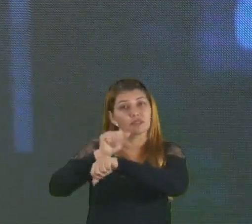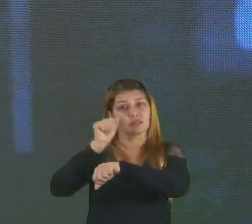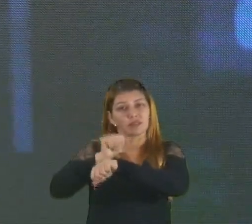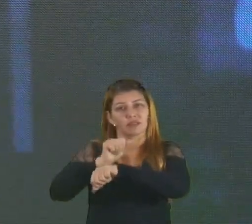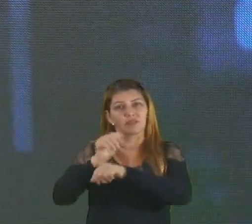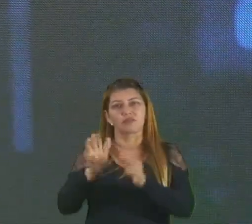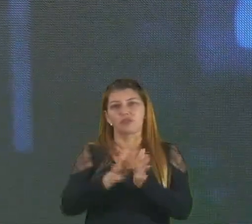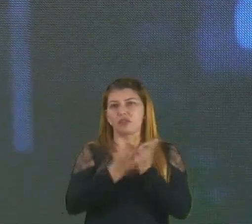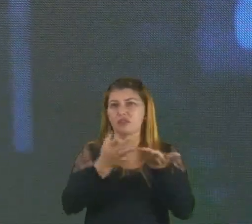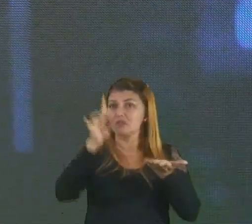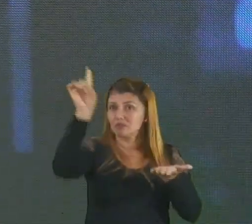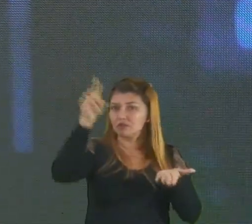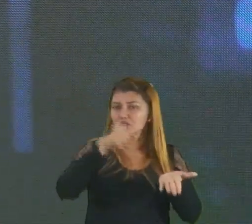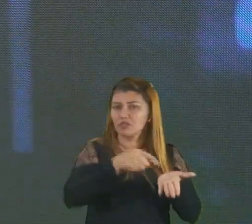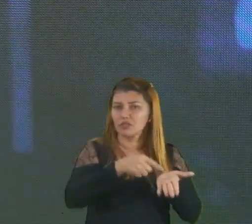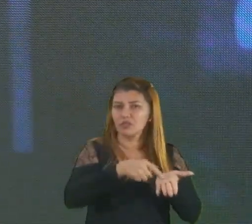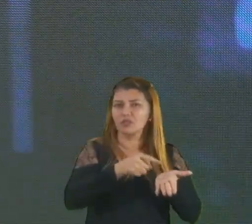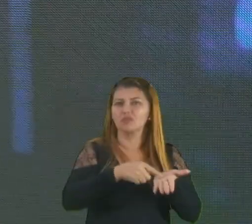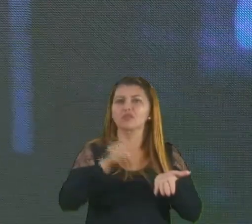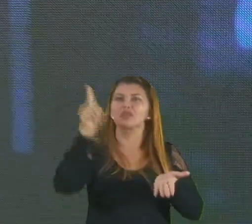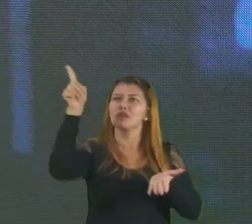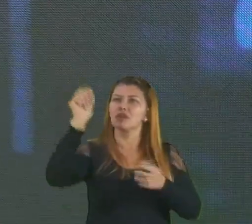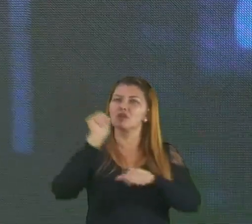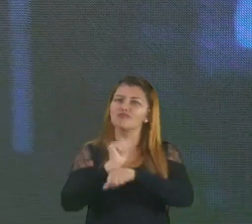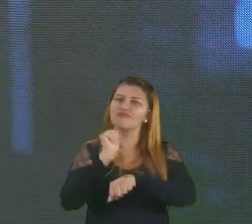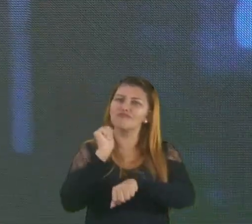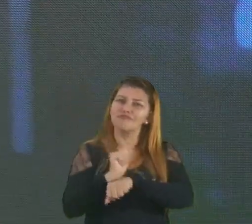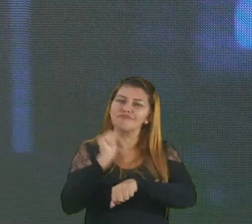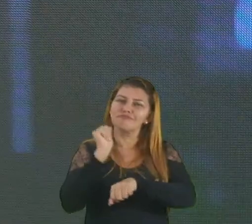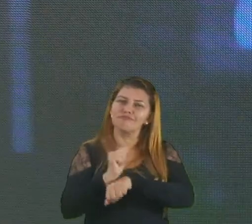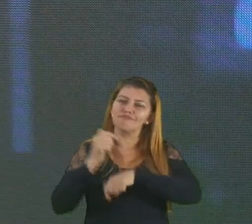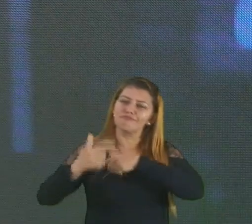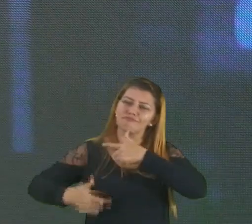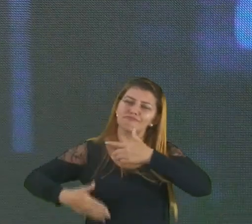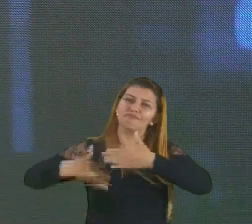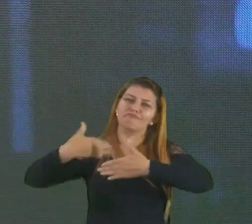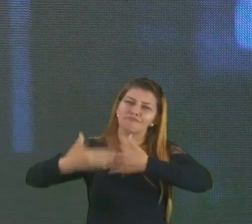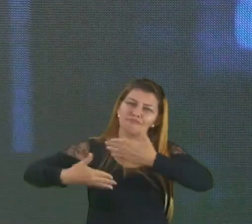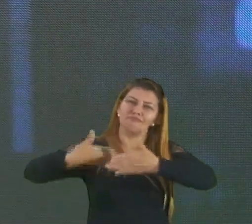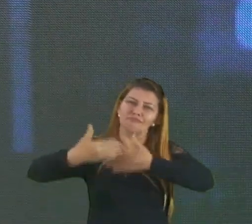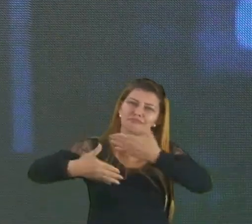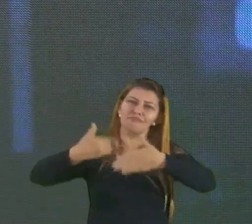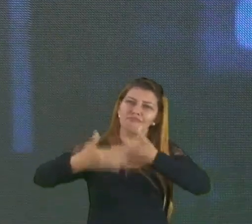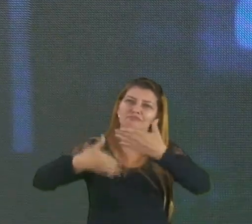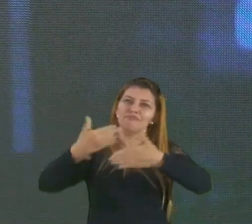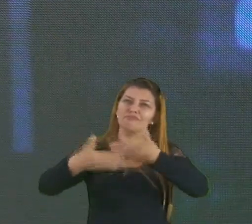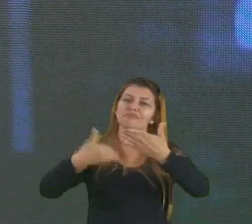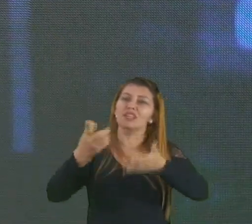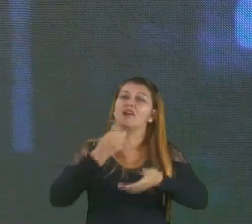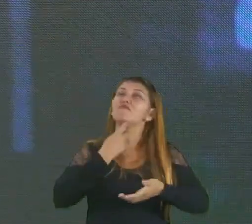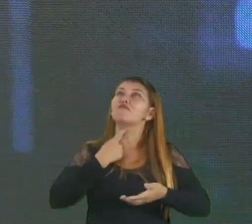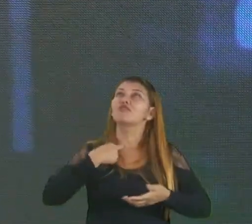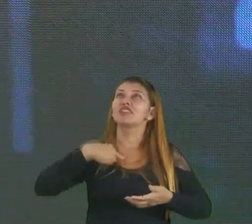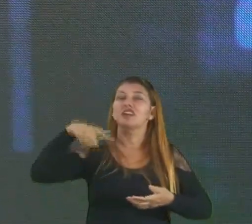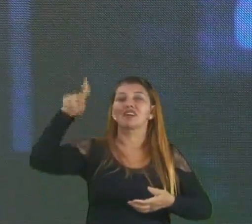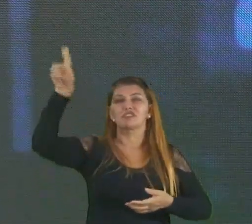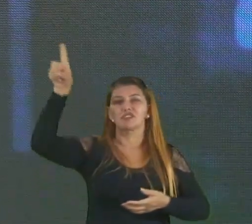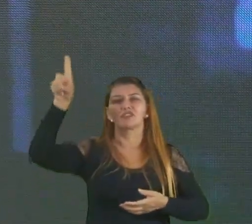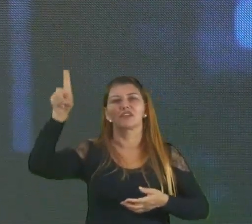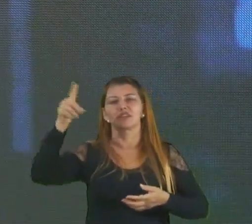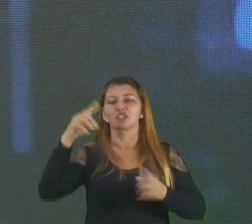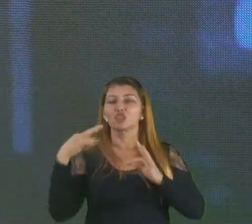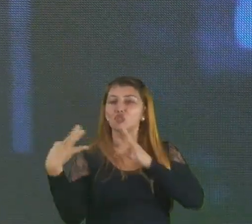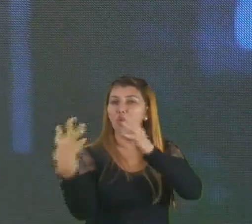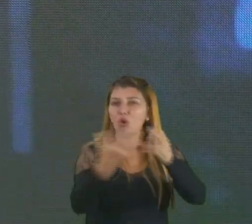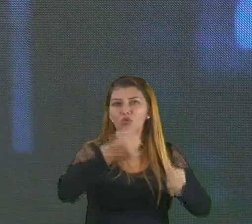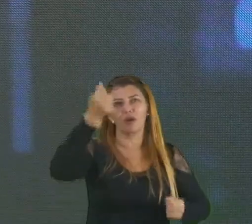Bíblia diz que Deus é longânimo e deseja que todos cheguem ao